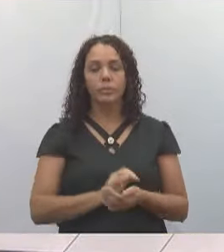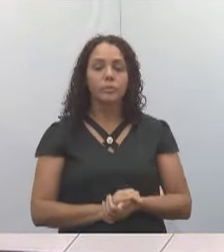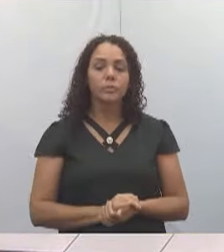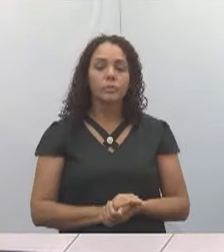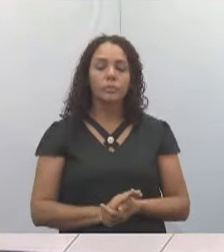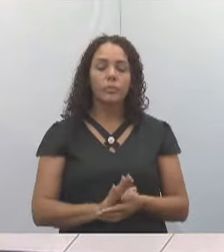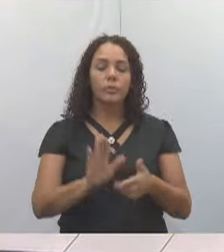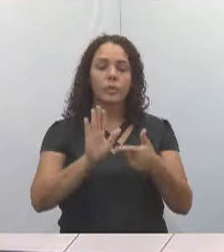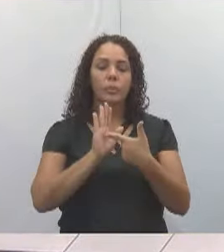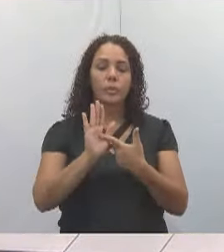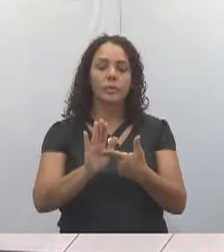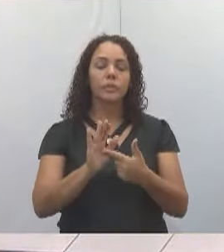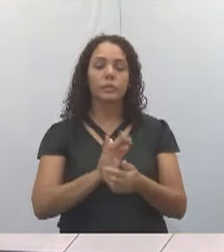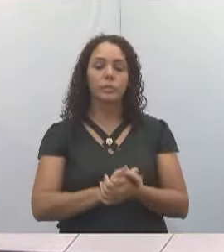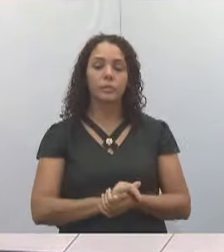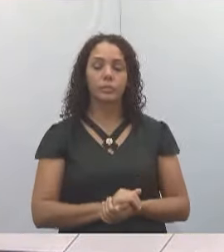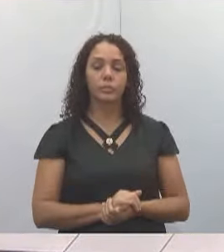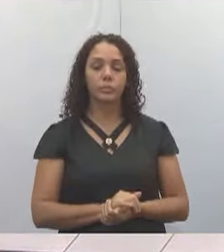Apresentação do veto.